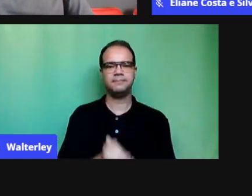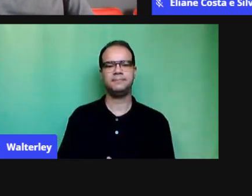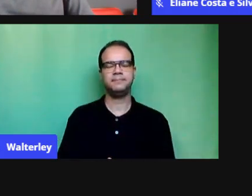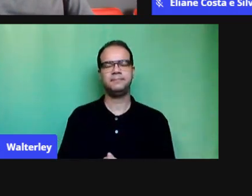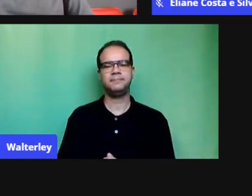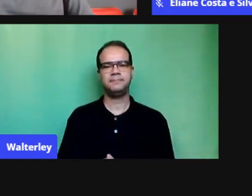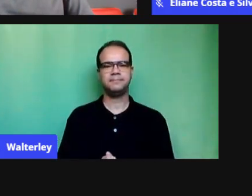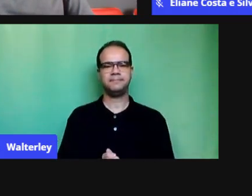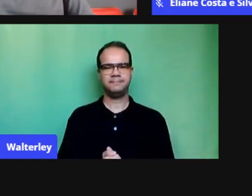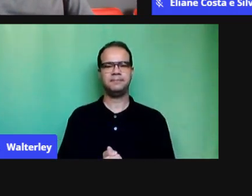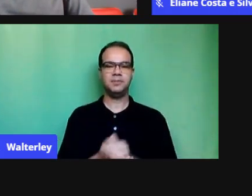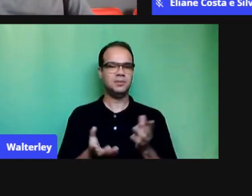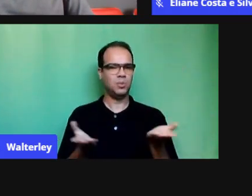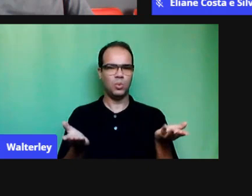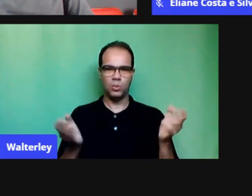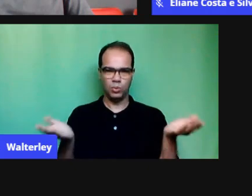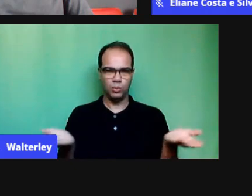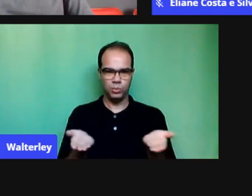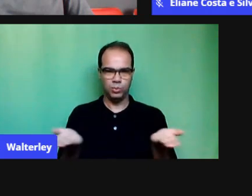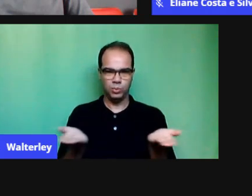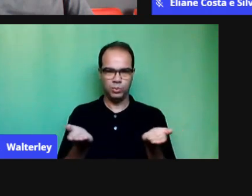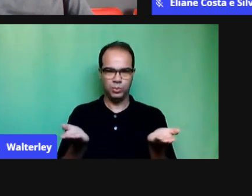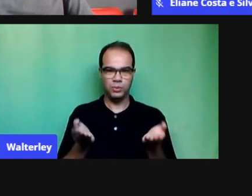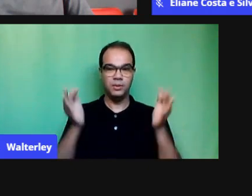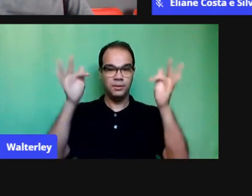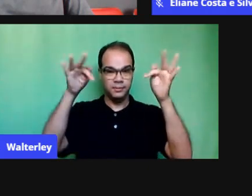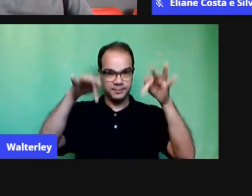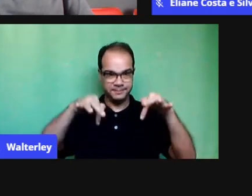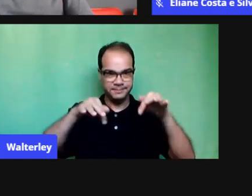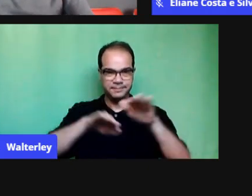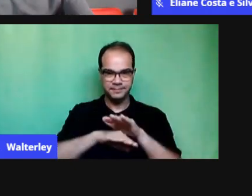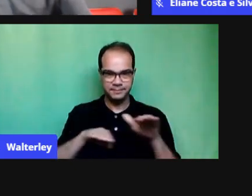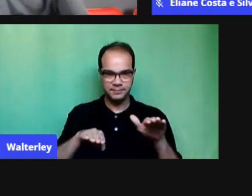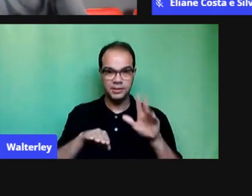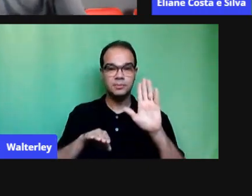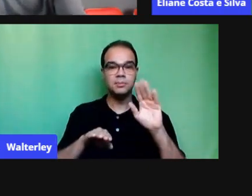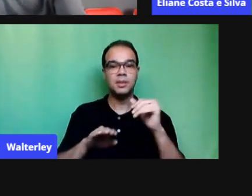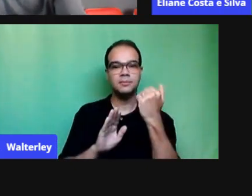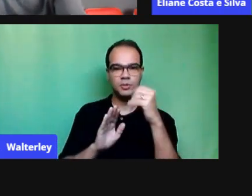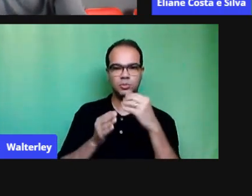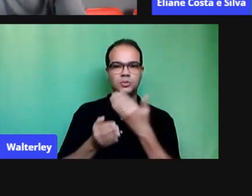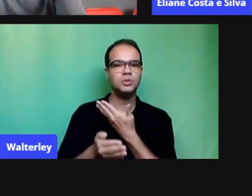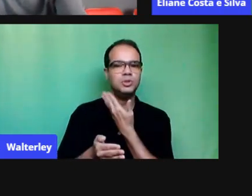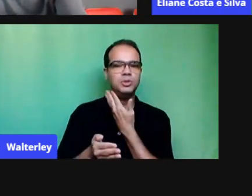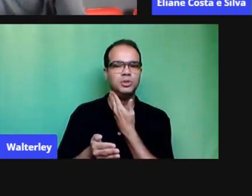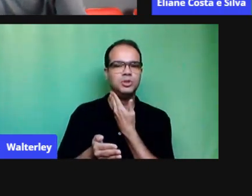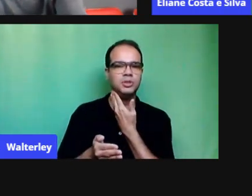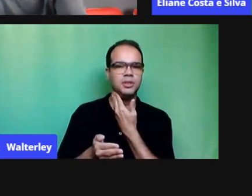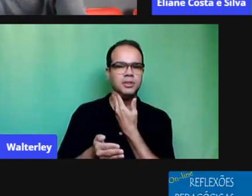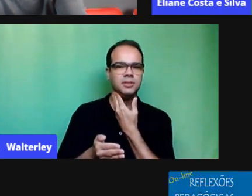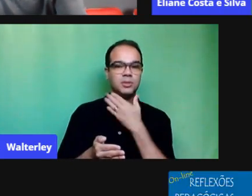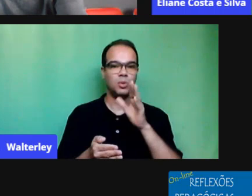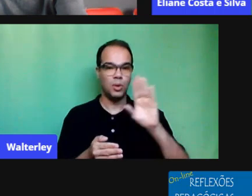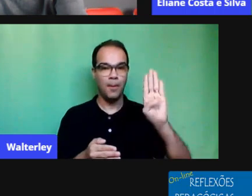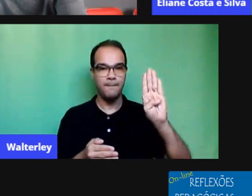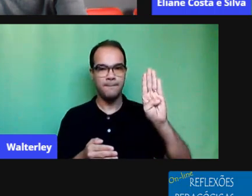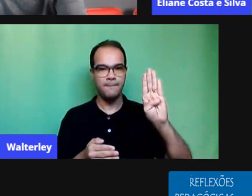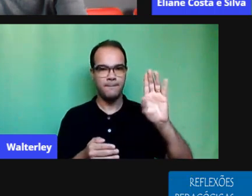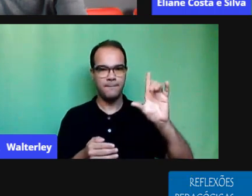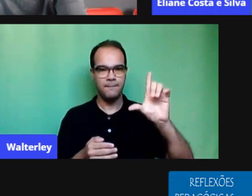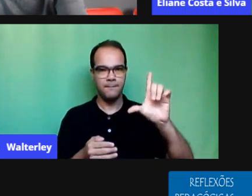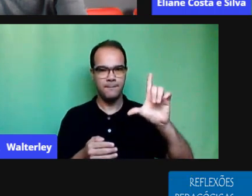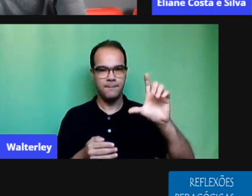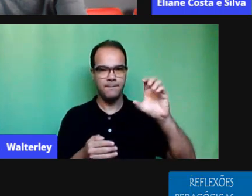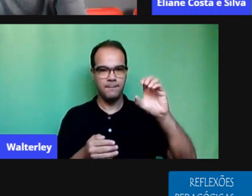Então a gente encerra por aqui e vamos deixar o material de apoio no chat, no blog de ciências, para vocês acessarem.